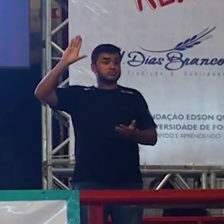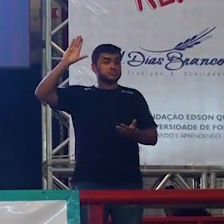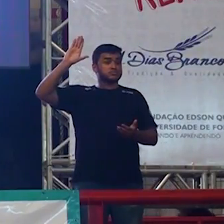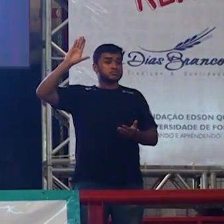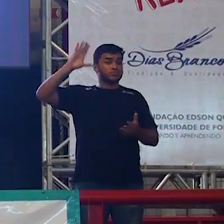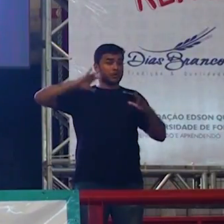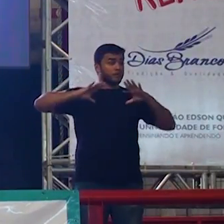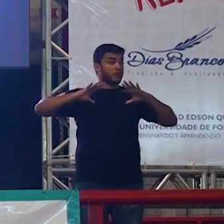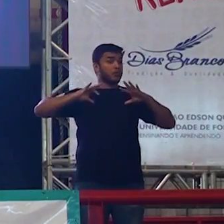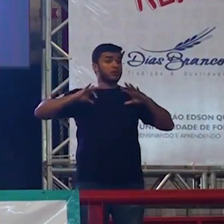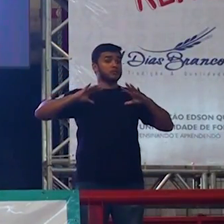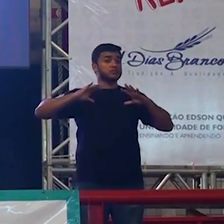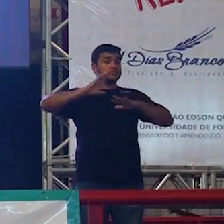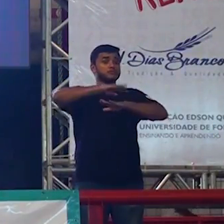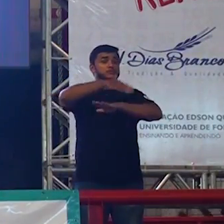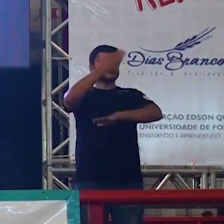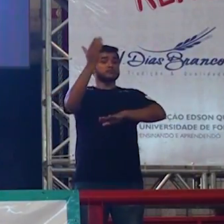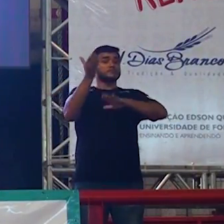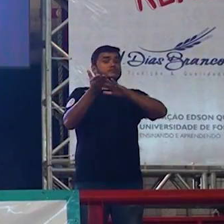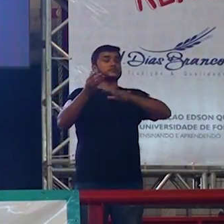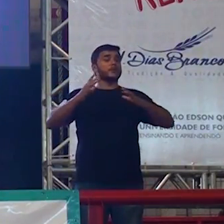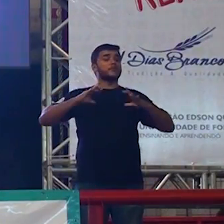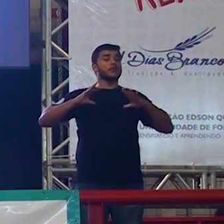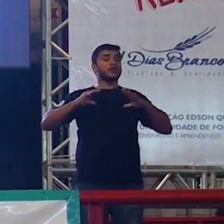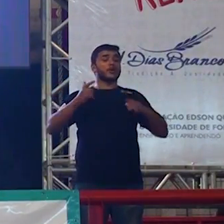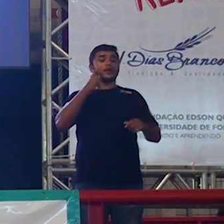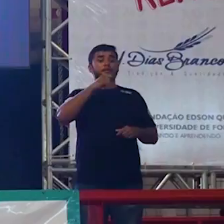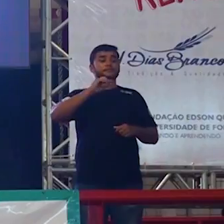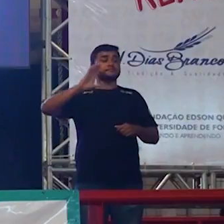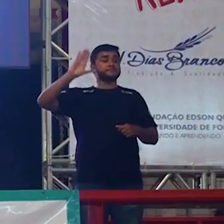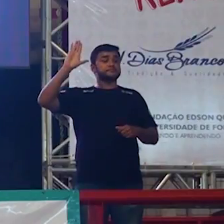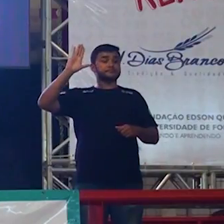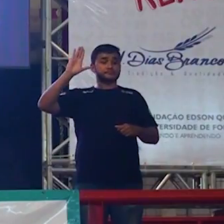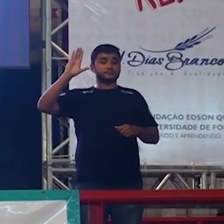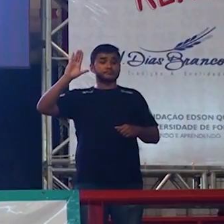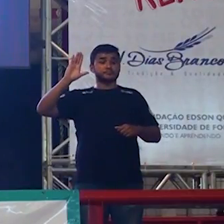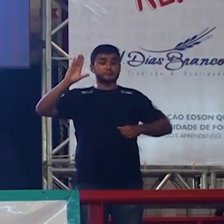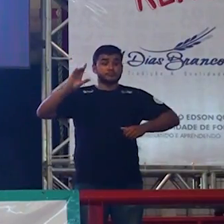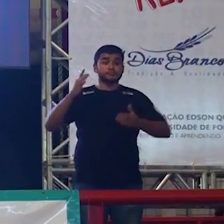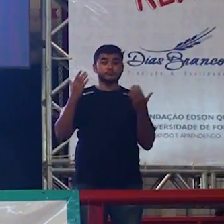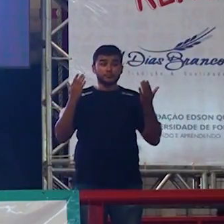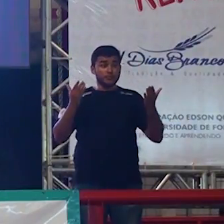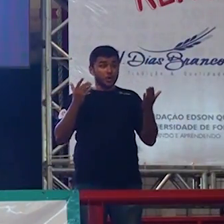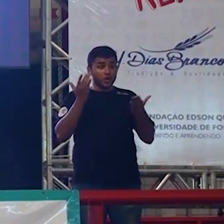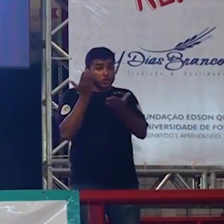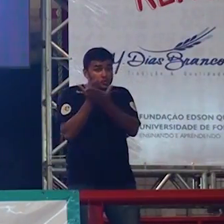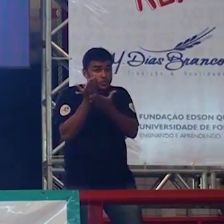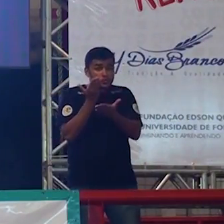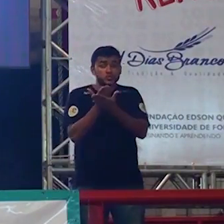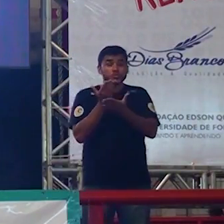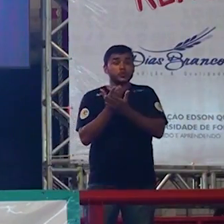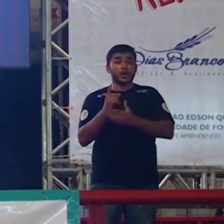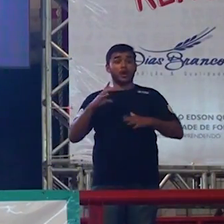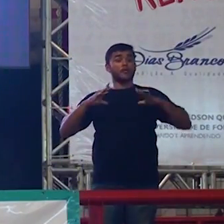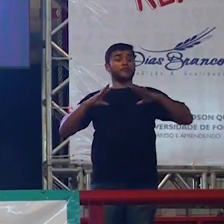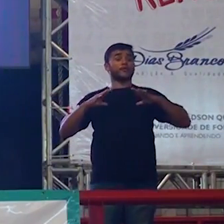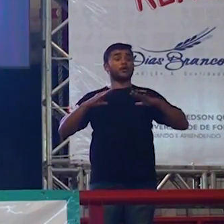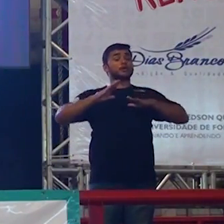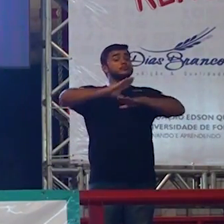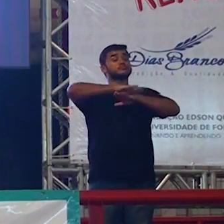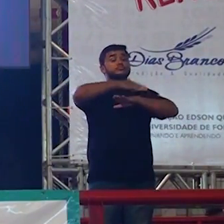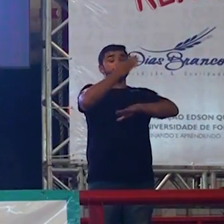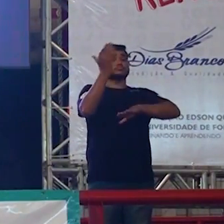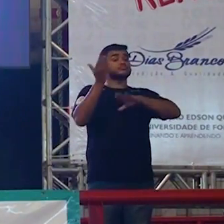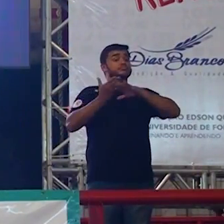Ó, são poucos. Quem tem o dia todo para estudar? Então esse horário de estudo, ó, seria um horário para quem tem o dia todo para estudar.